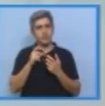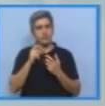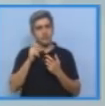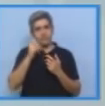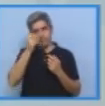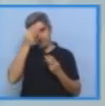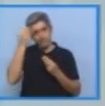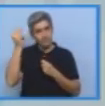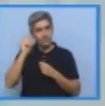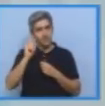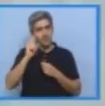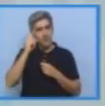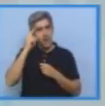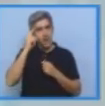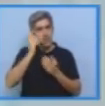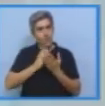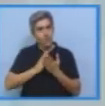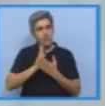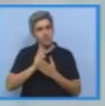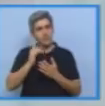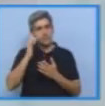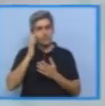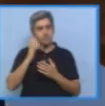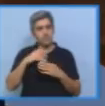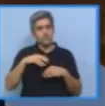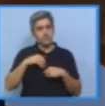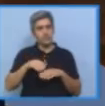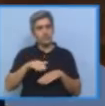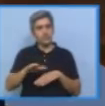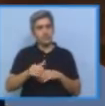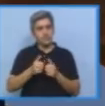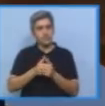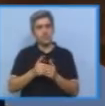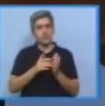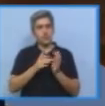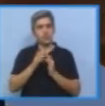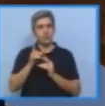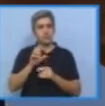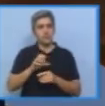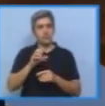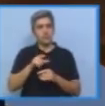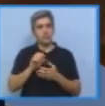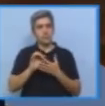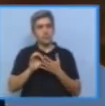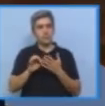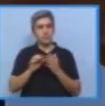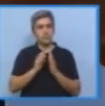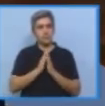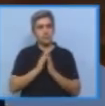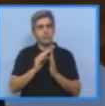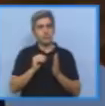cá de dentro e que tinha que arriscar, tinha que aceitar dar este passo de seguir Jesus nesta forma concreta que é o